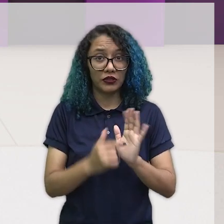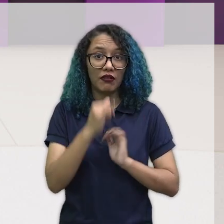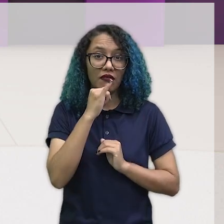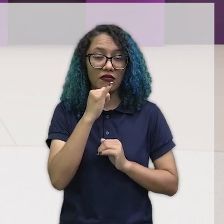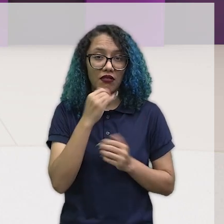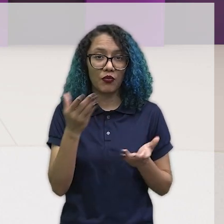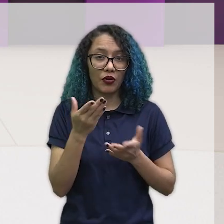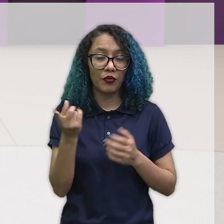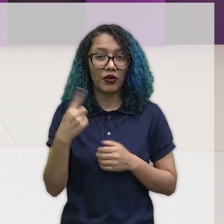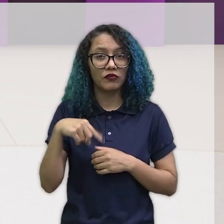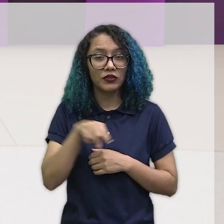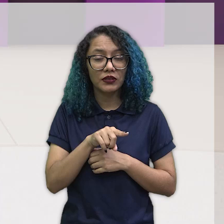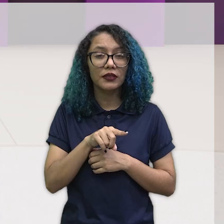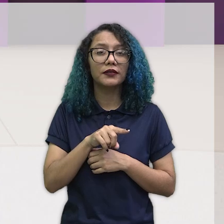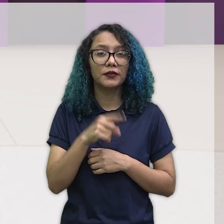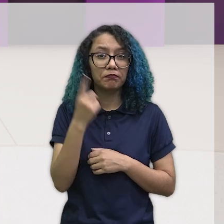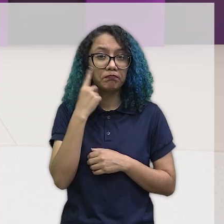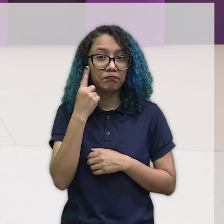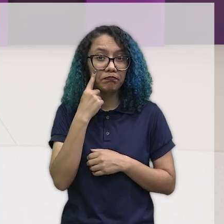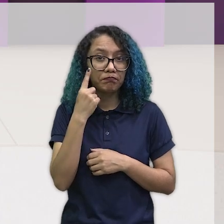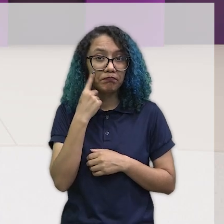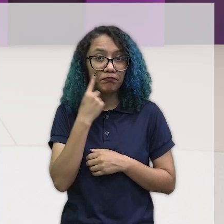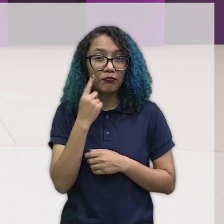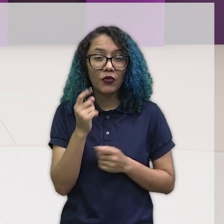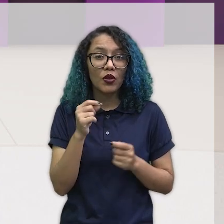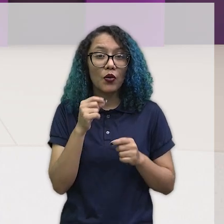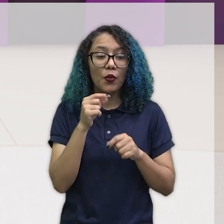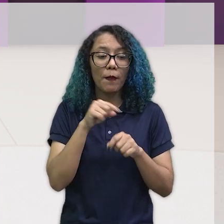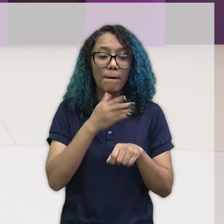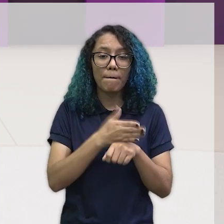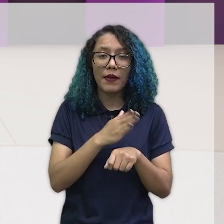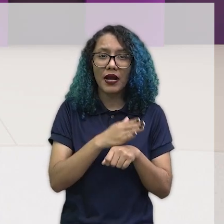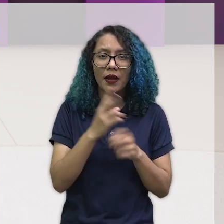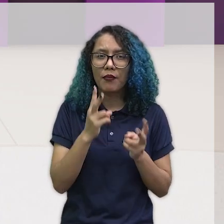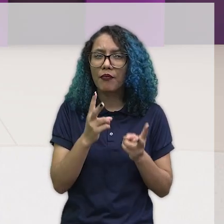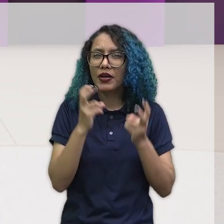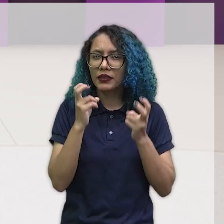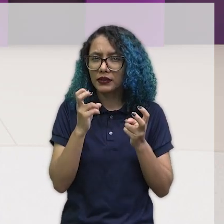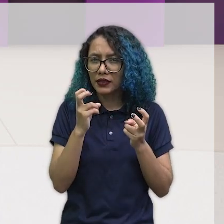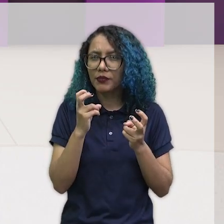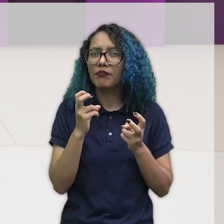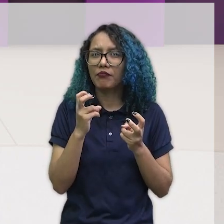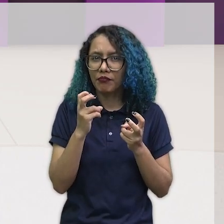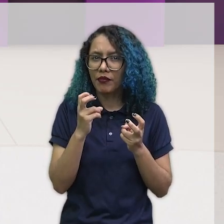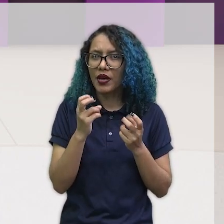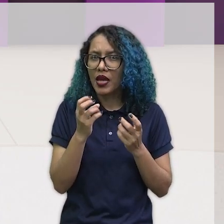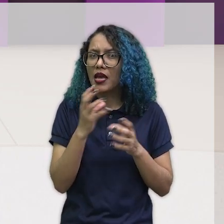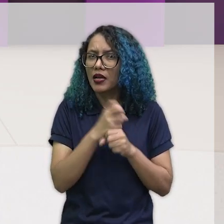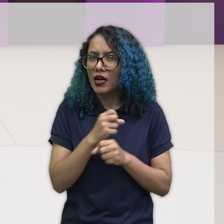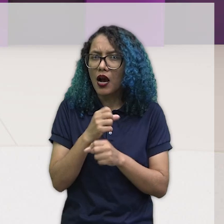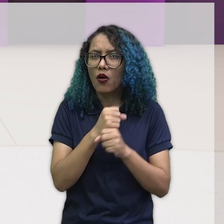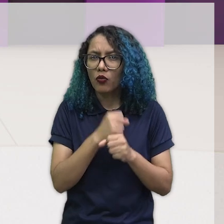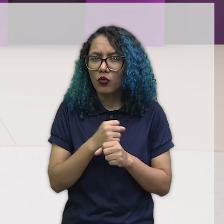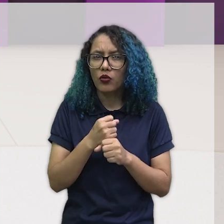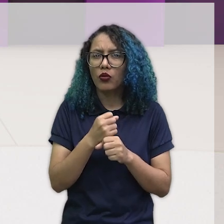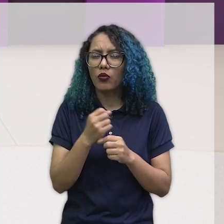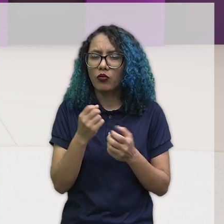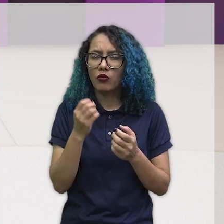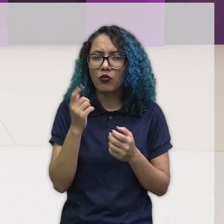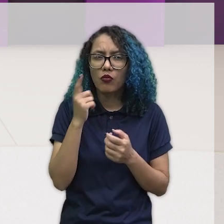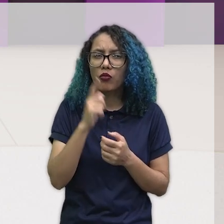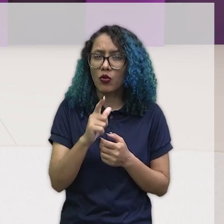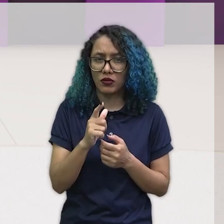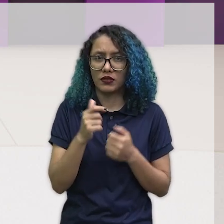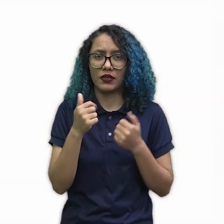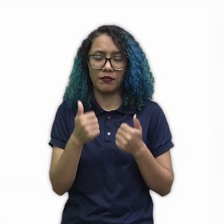você possa ver a praticidade, para que você possa identificar e saber ali como desenvolver, tudo bem? Então, de